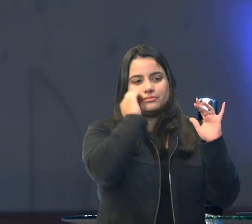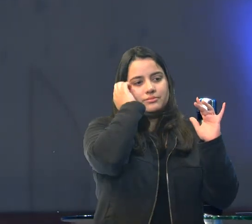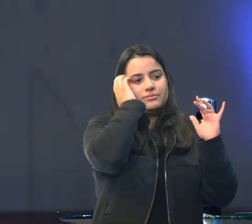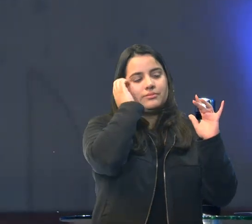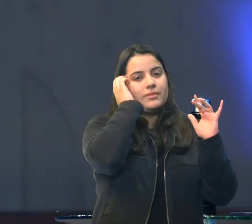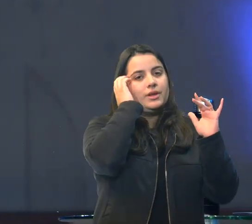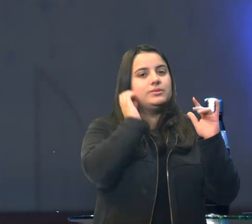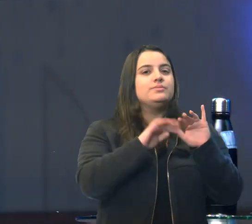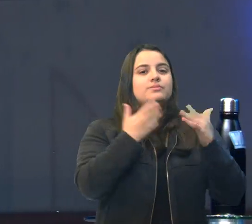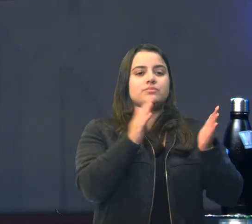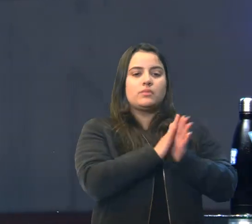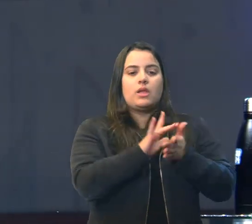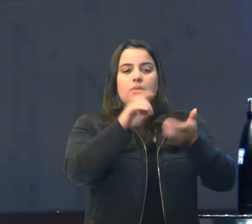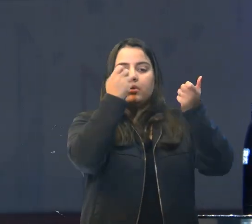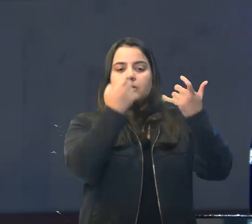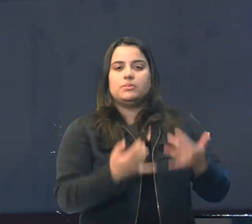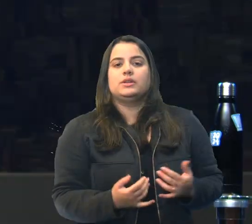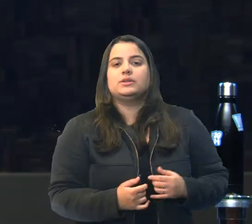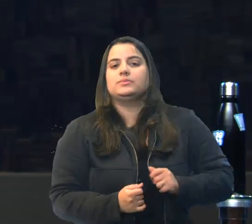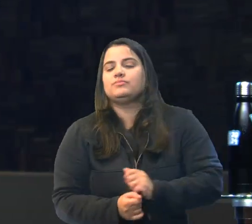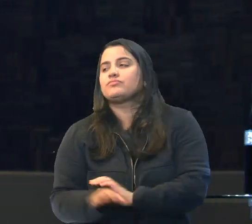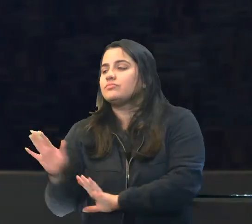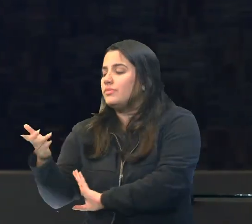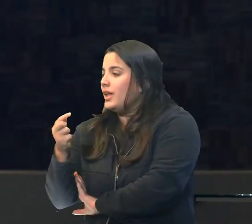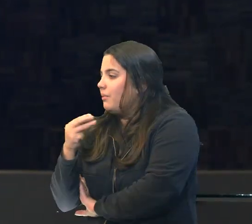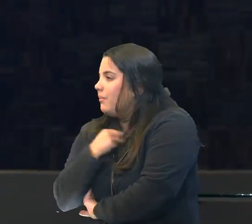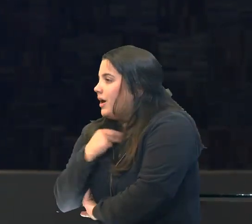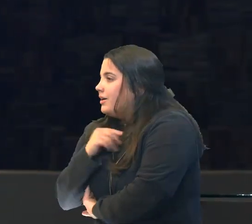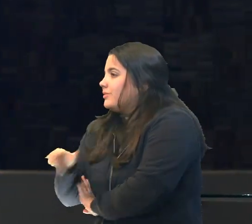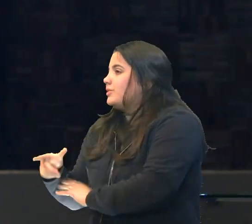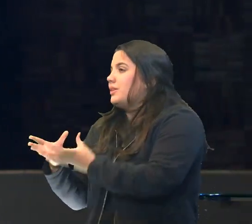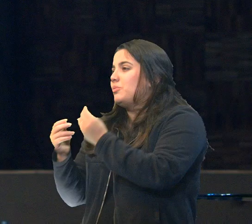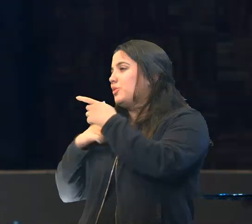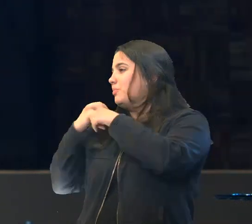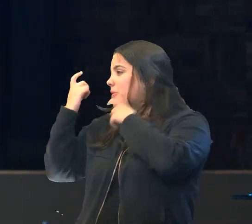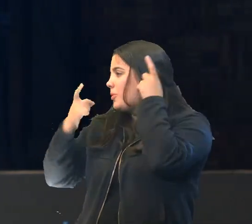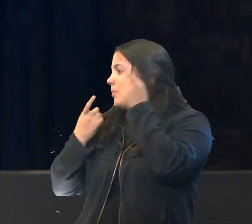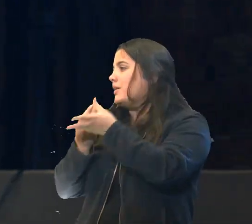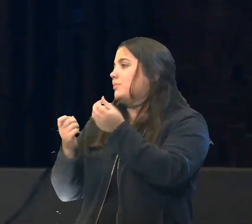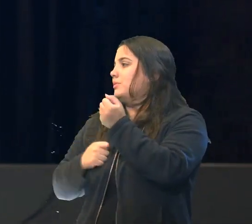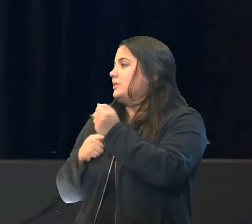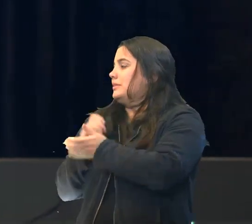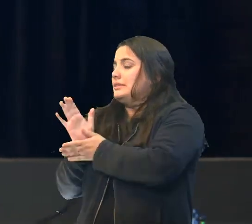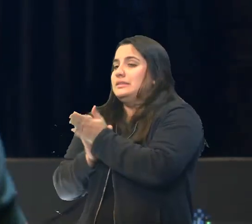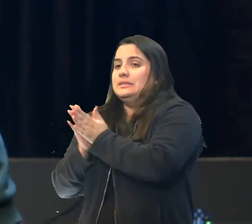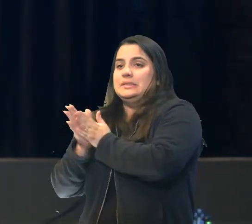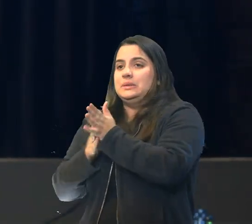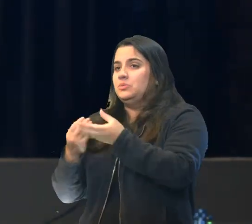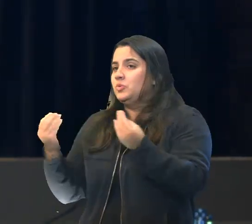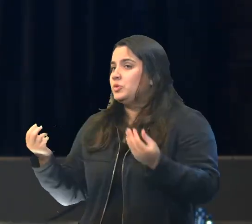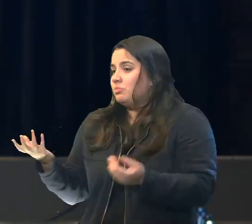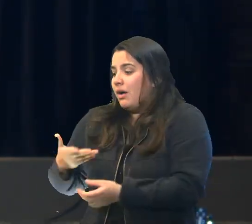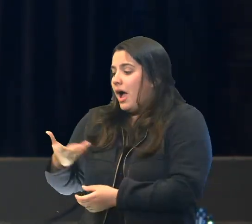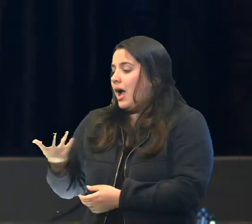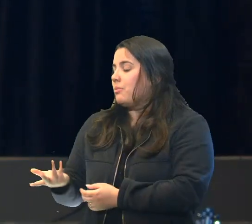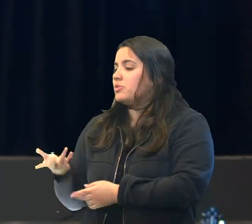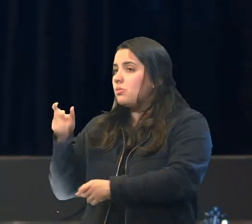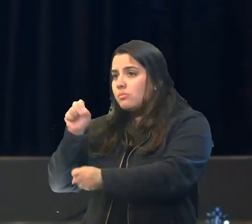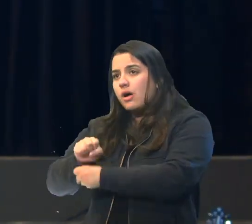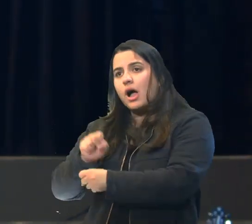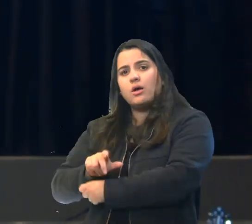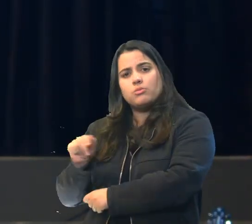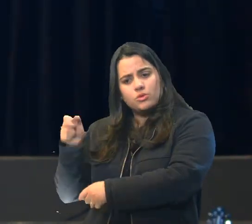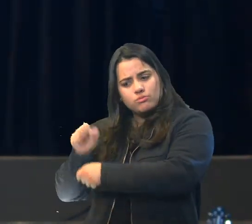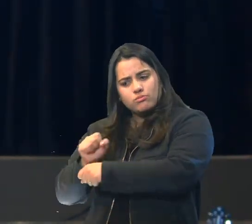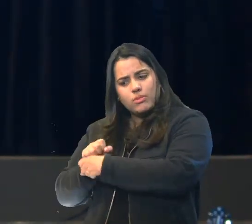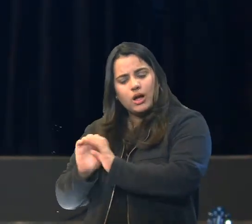E a Bíblia diz que Jesus disse, Marta, você está muito preocupada, você está muito ansiosa, você está muito no X2. Para um pouquinho.